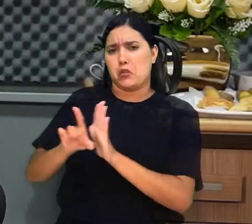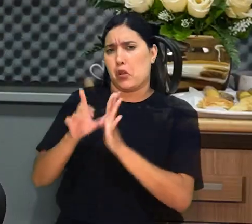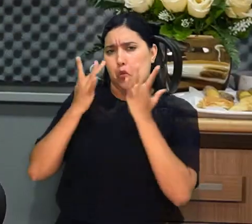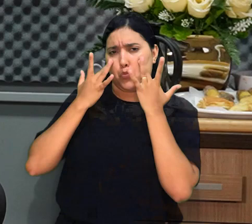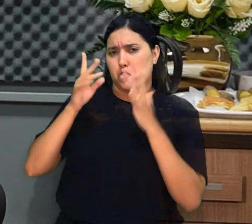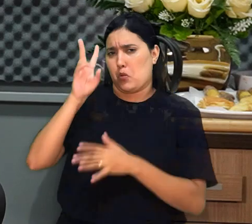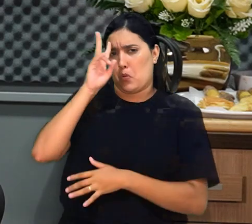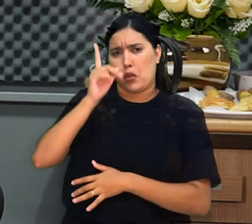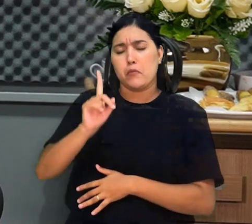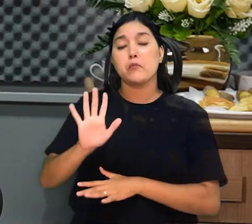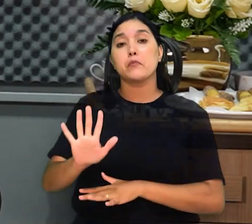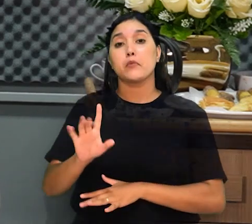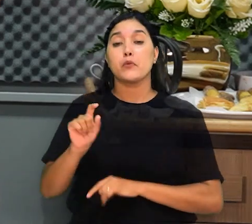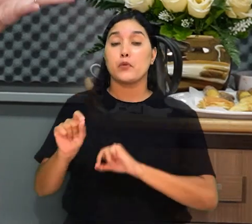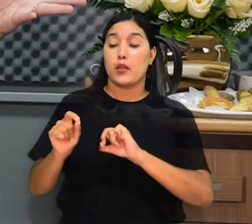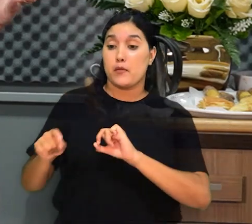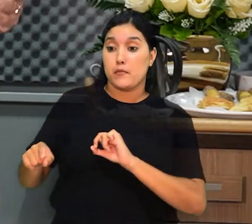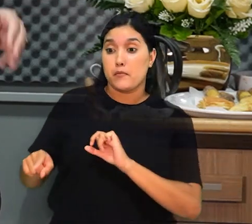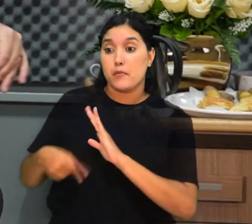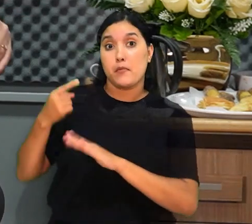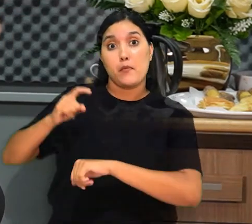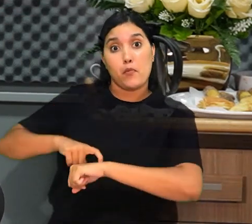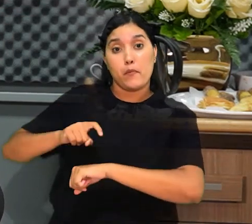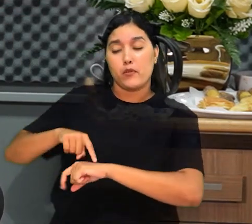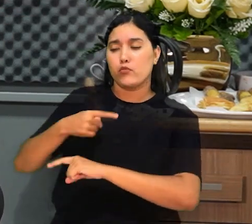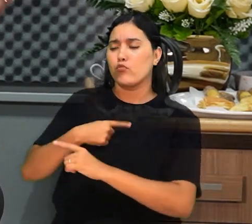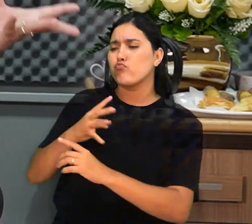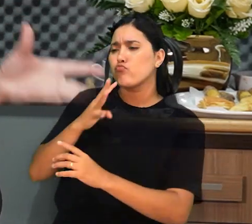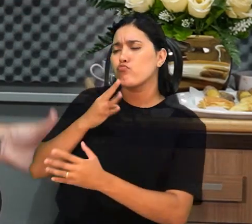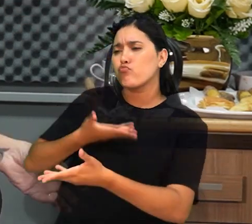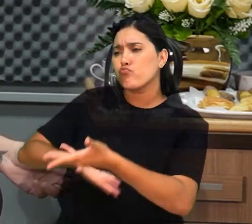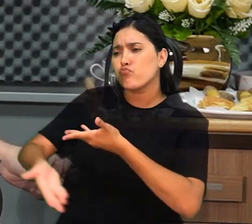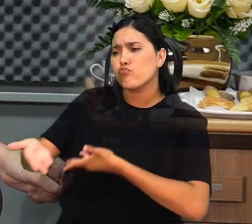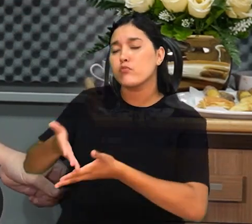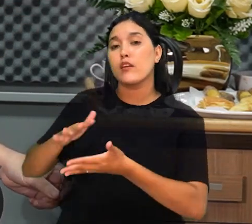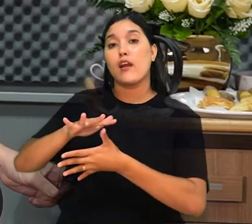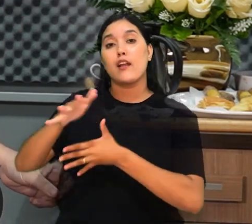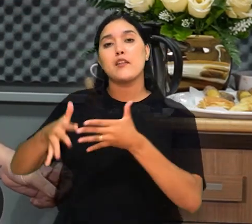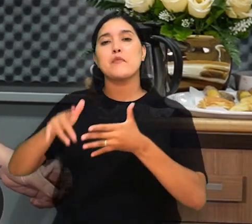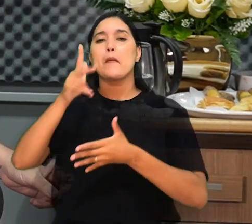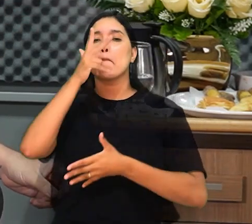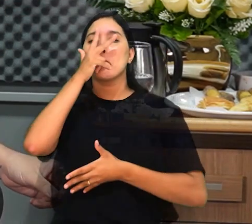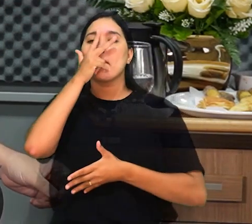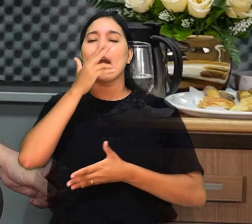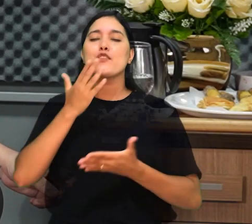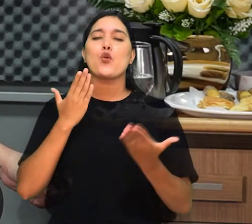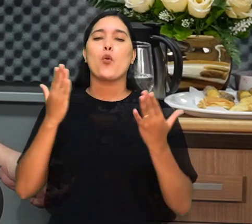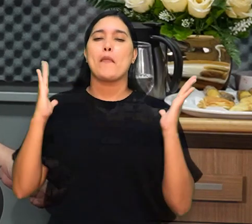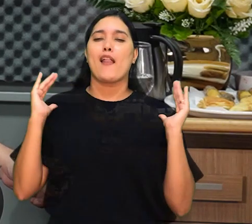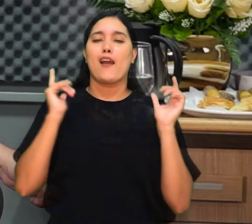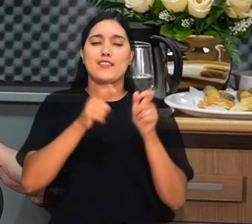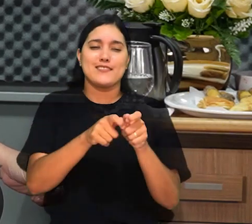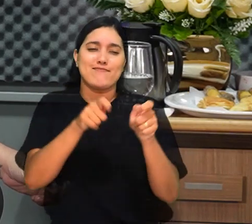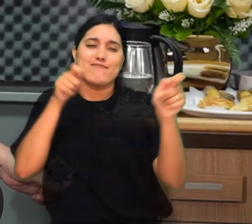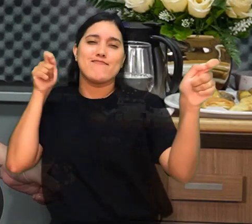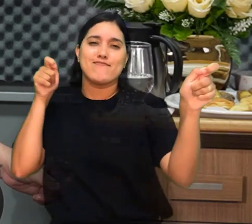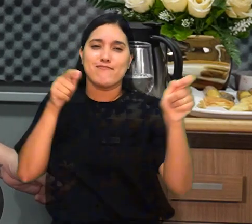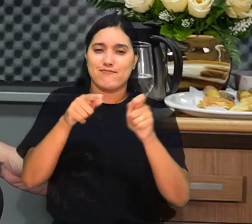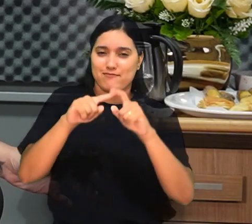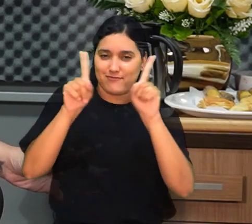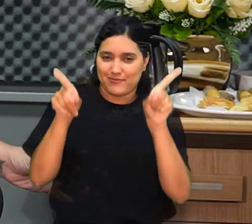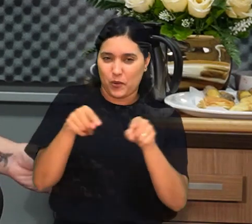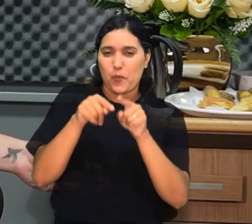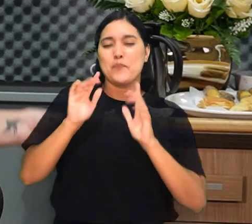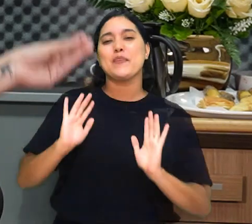era ele, nem sei se nessa época já tinha, né? Já tinha sido sancionada a lei. Então, quando a gente se conheceu,